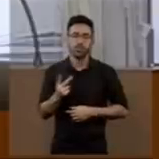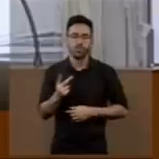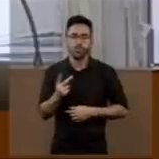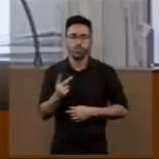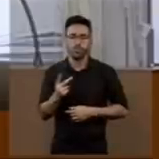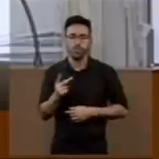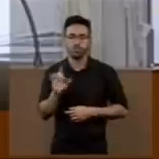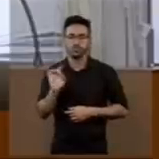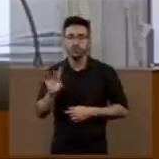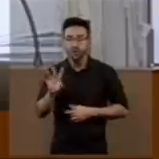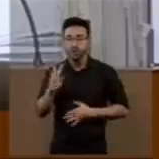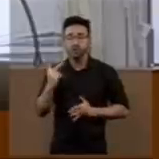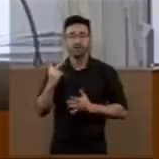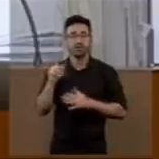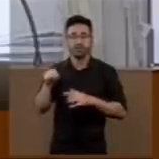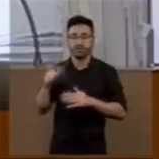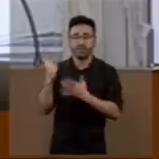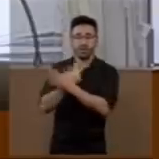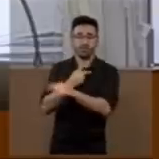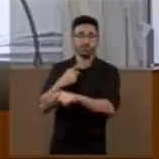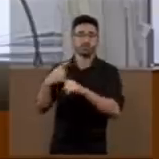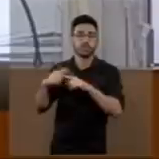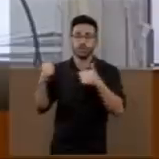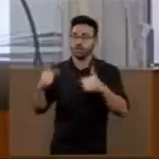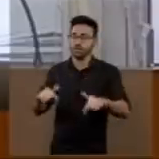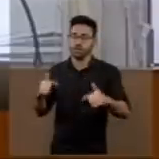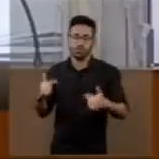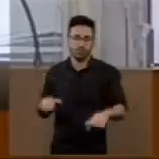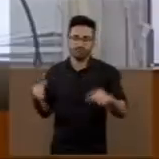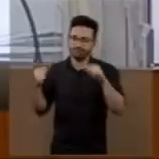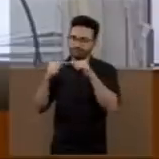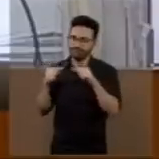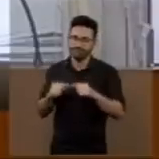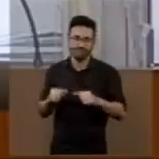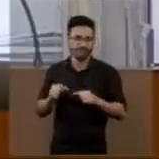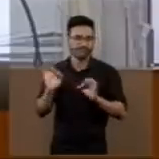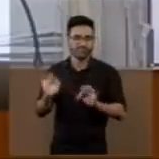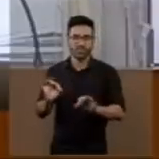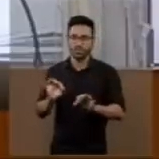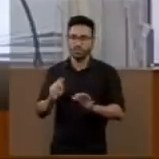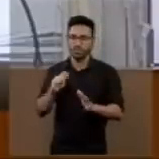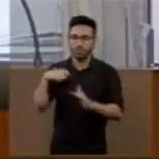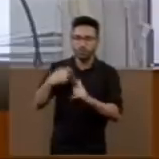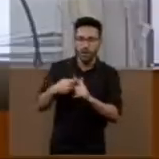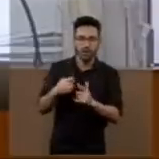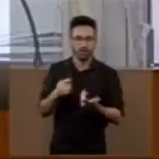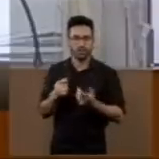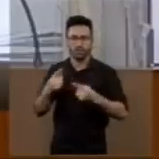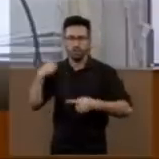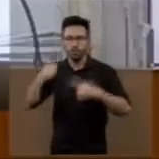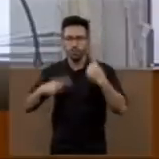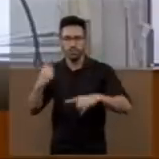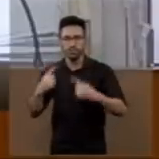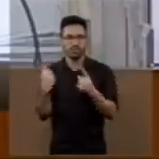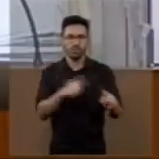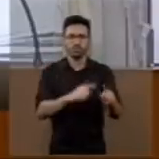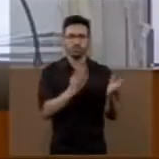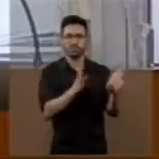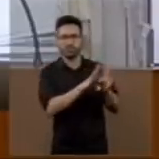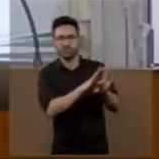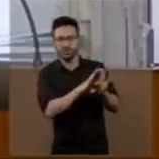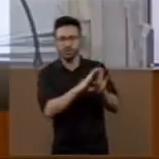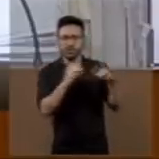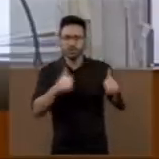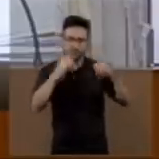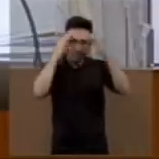singularidade factual e normativa do caso, além da ausência de plausibilidade da alegada imposição de sanção política, ao fundamento de não visar a